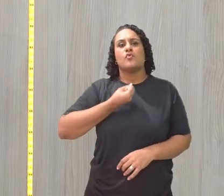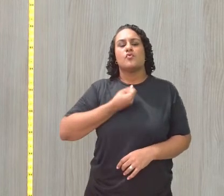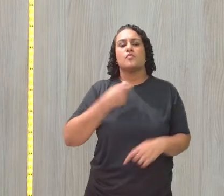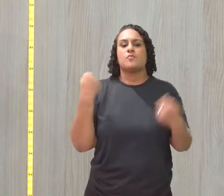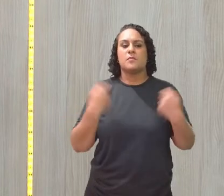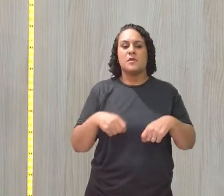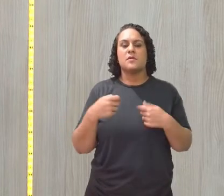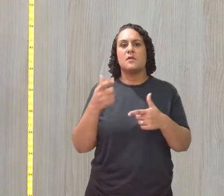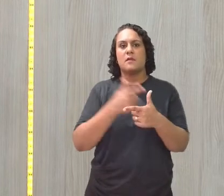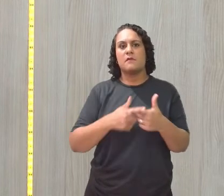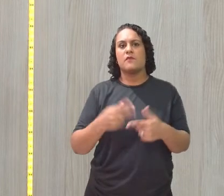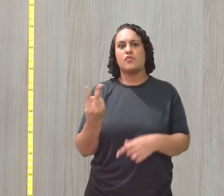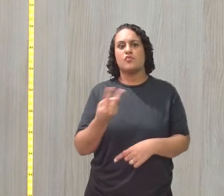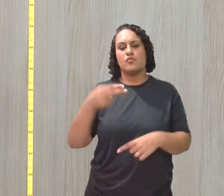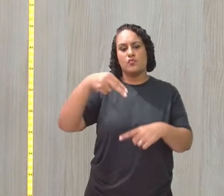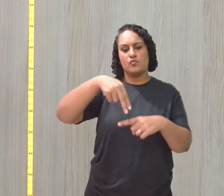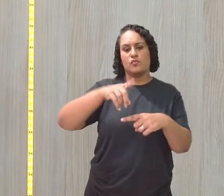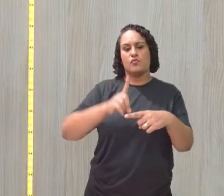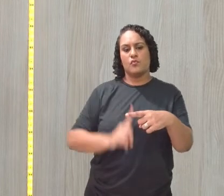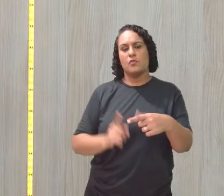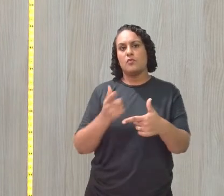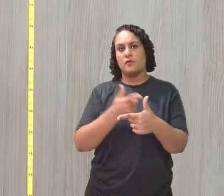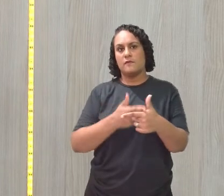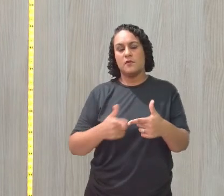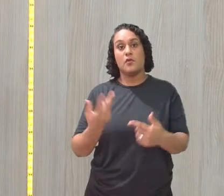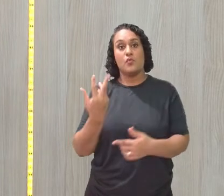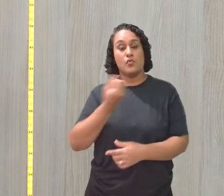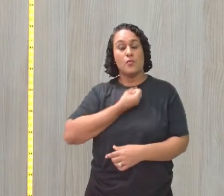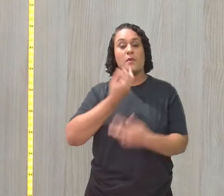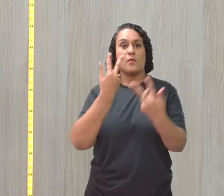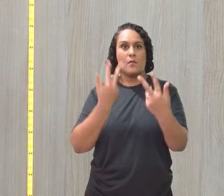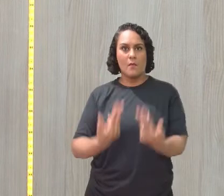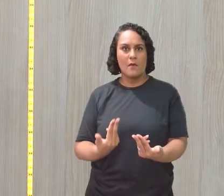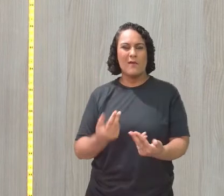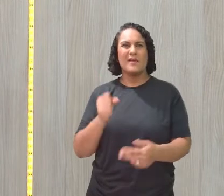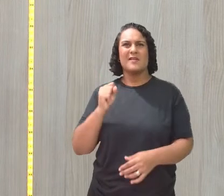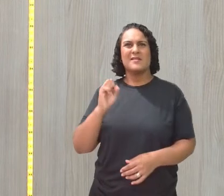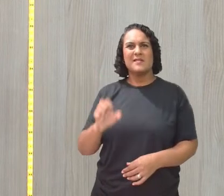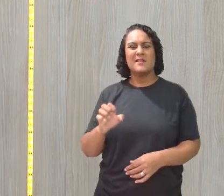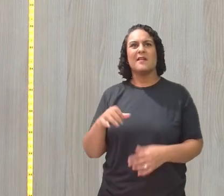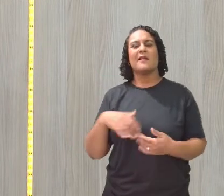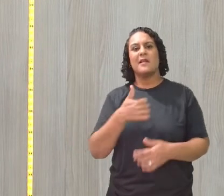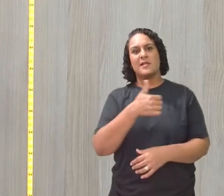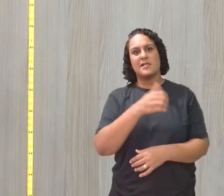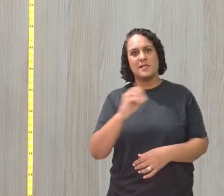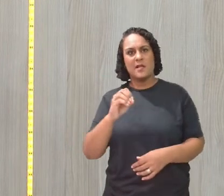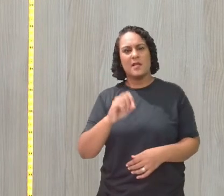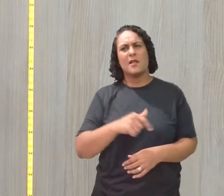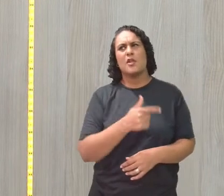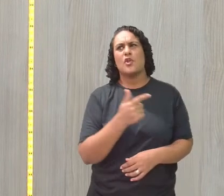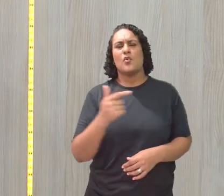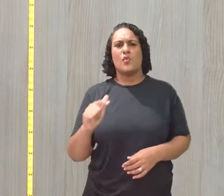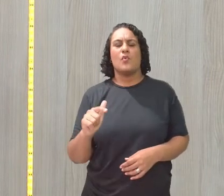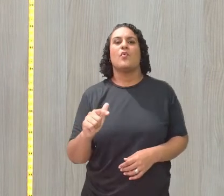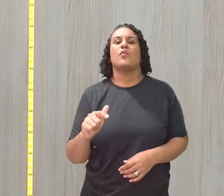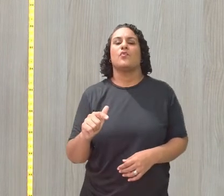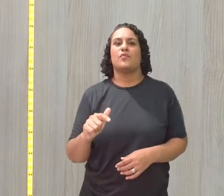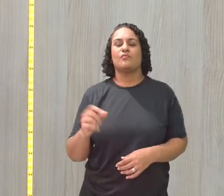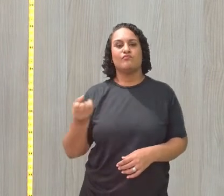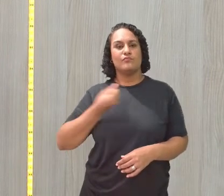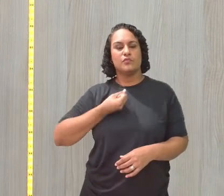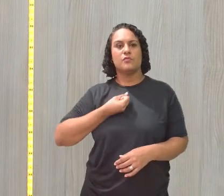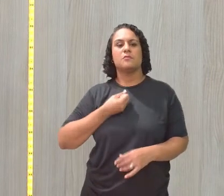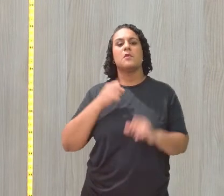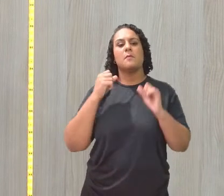ali dividir os dois pelo mesmo número, né? Se fosse o caso de ter 100 em uma outra situação,